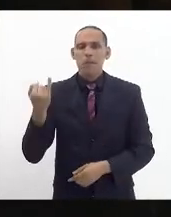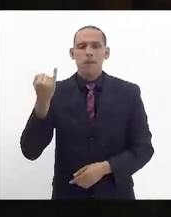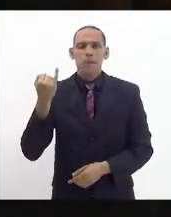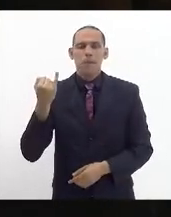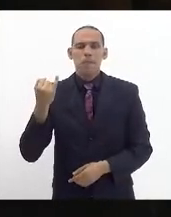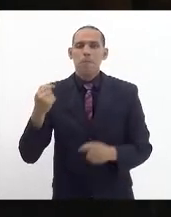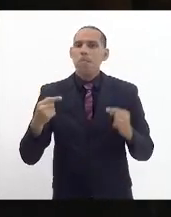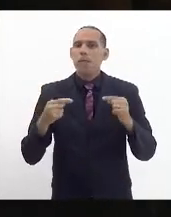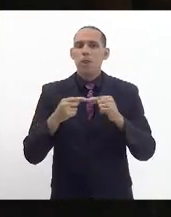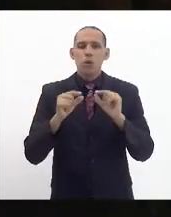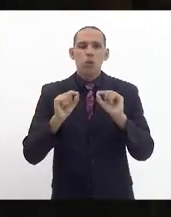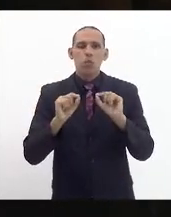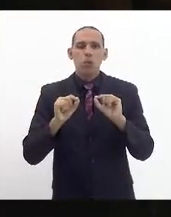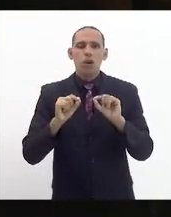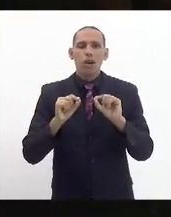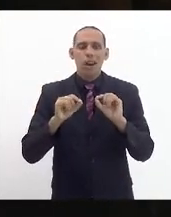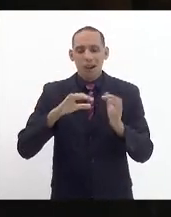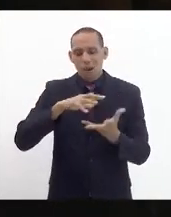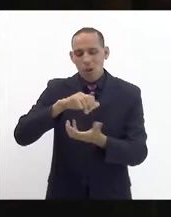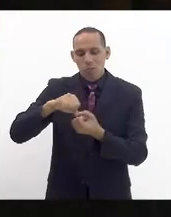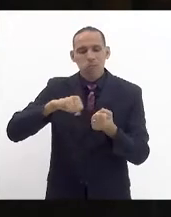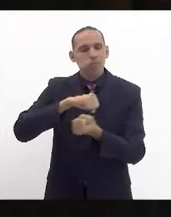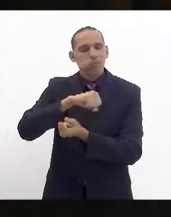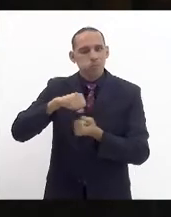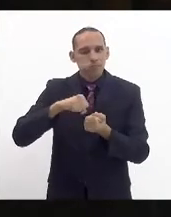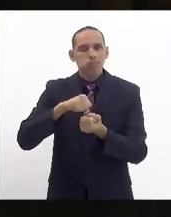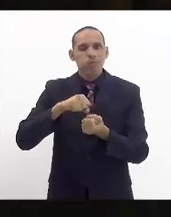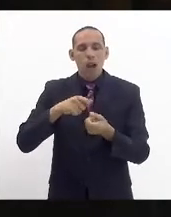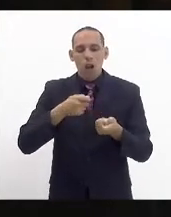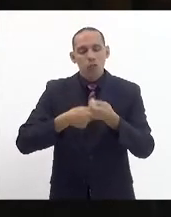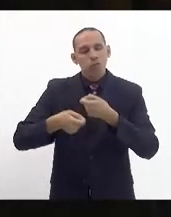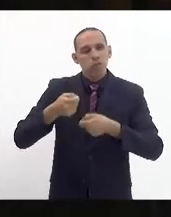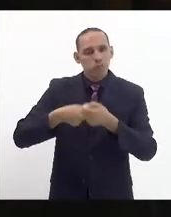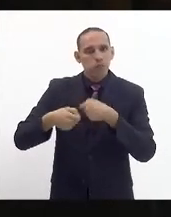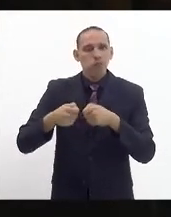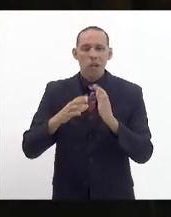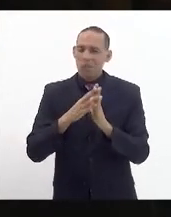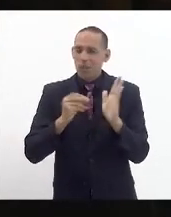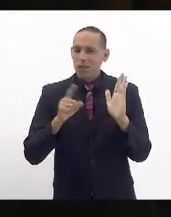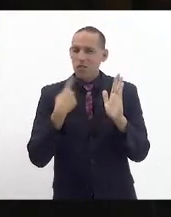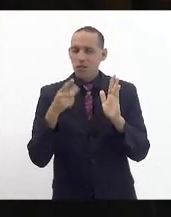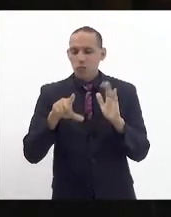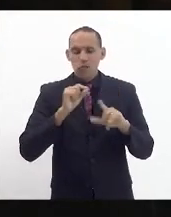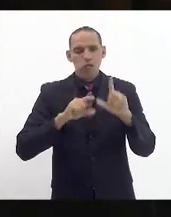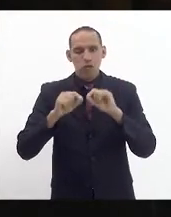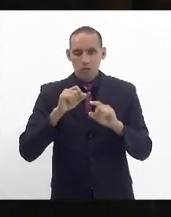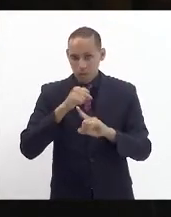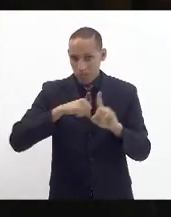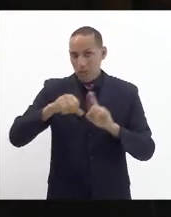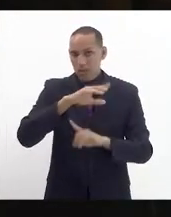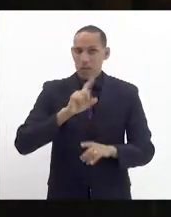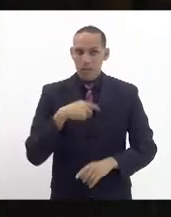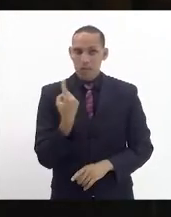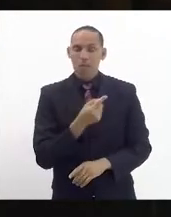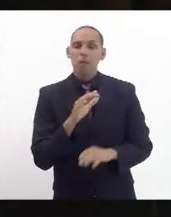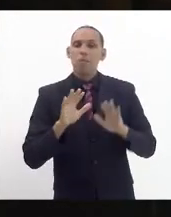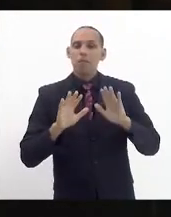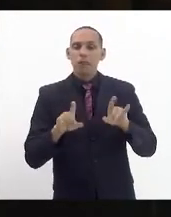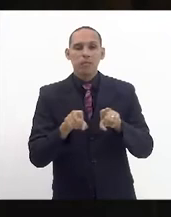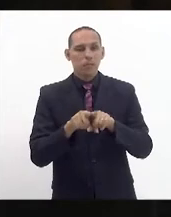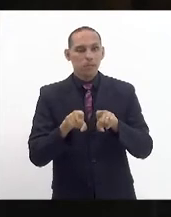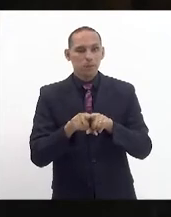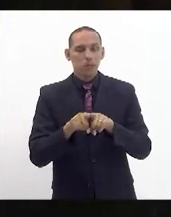um modelo de sustentabilidade, um modelo econômico que todos nós escolhemos para a nossa sociedade, mas